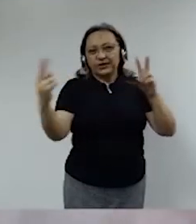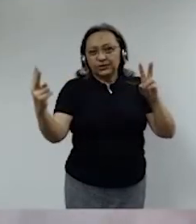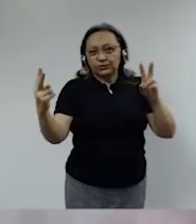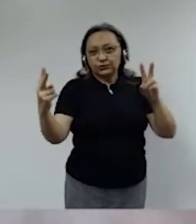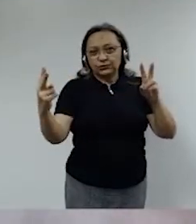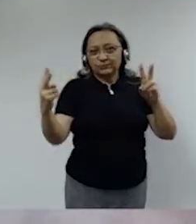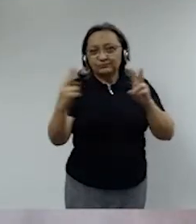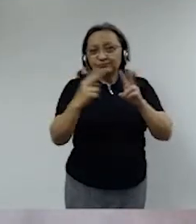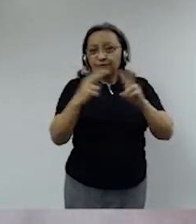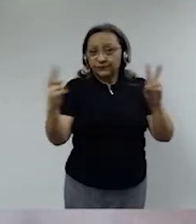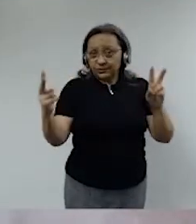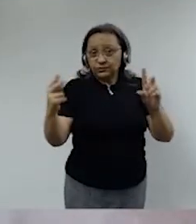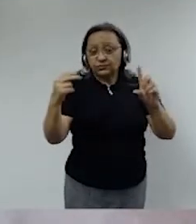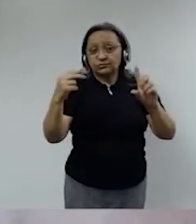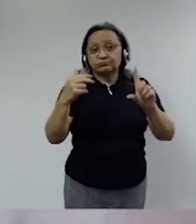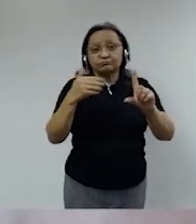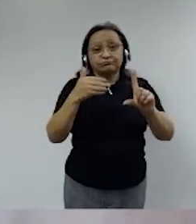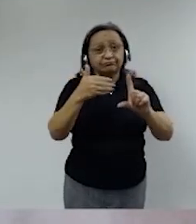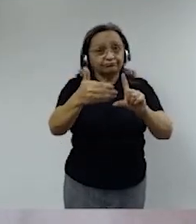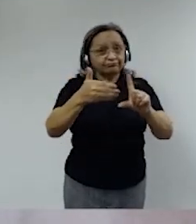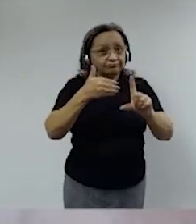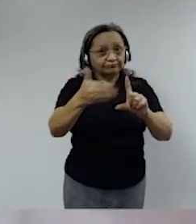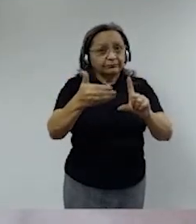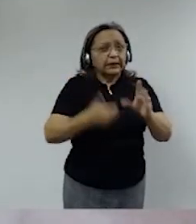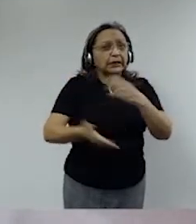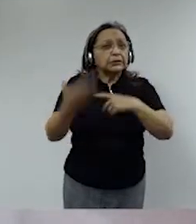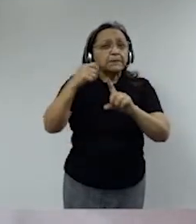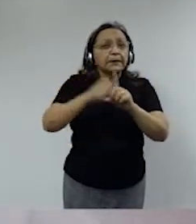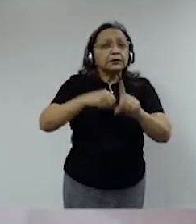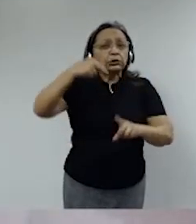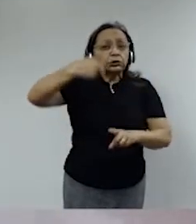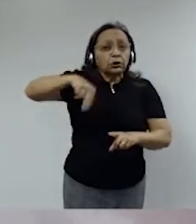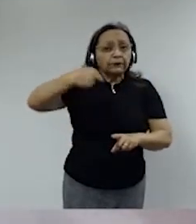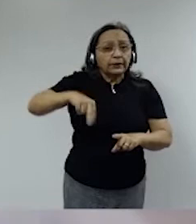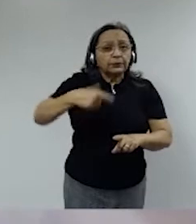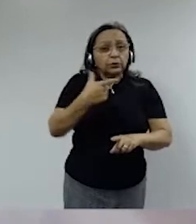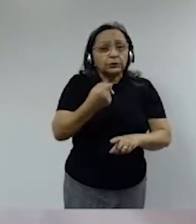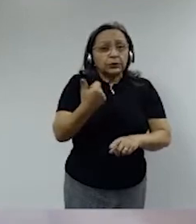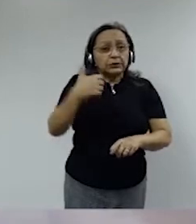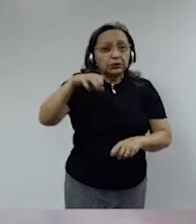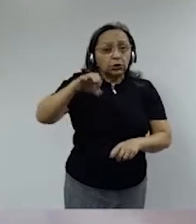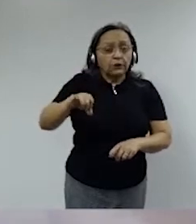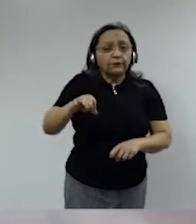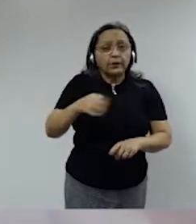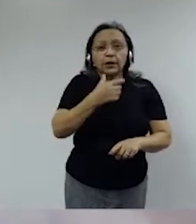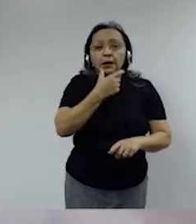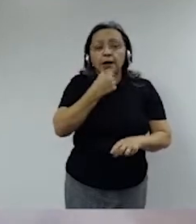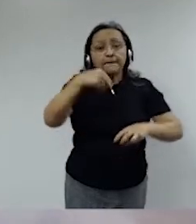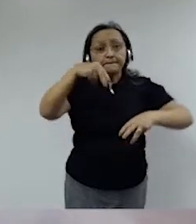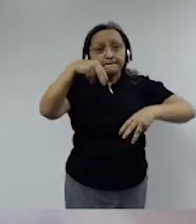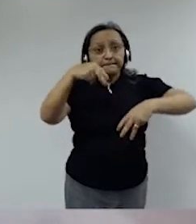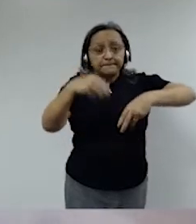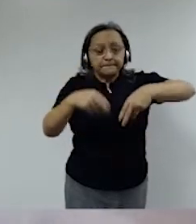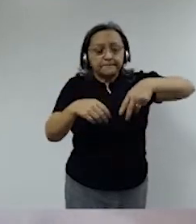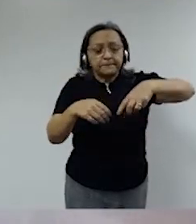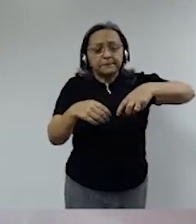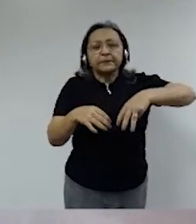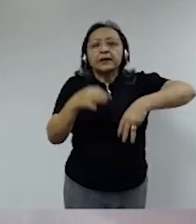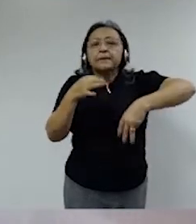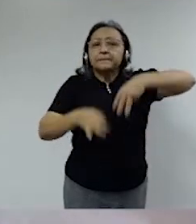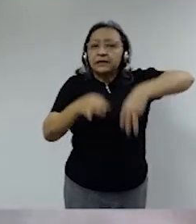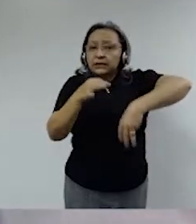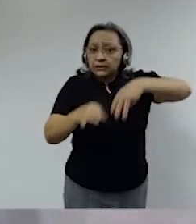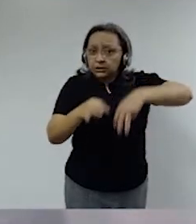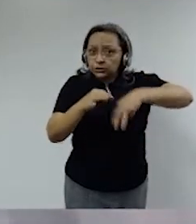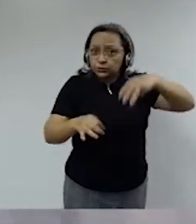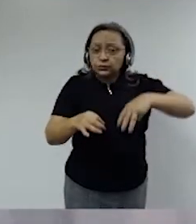novembro de 2019, o ministro Dias Toffoli, ele suspendeu, né, um ato normativo do Tribunal de Justiça de Santa